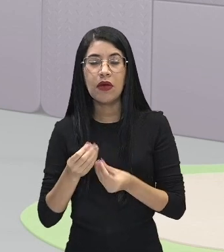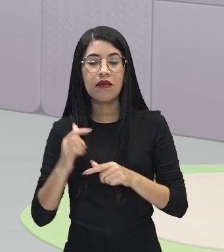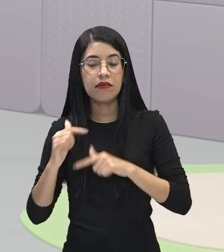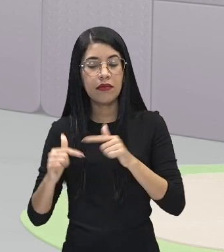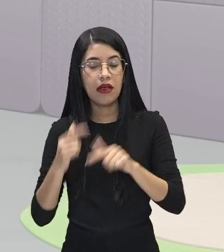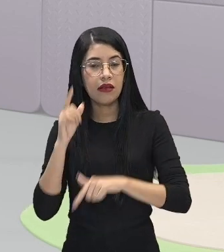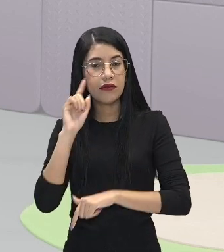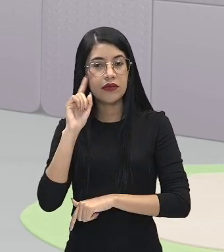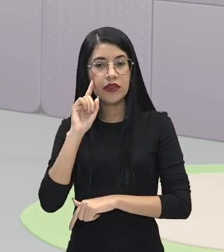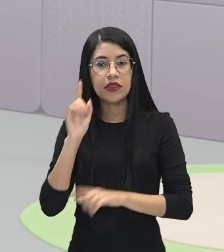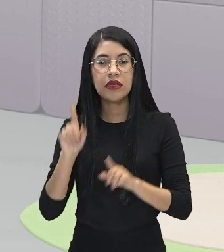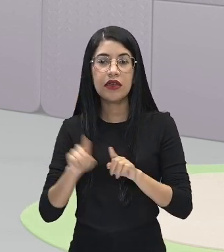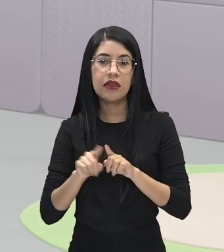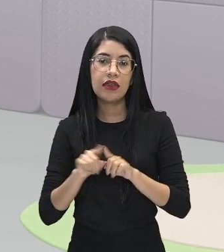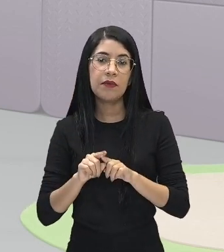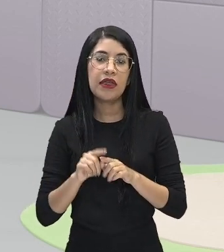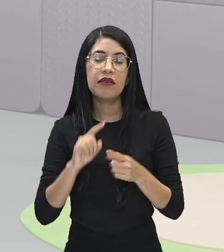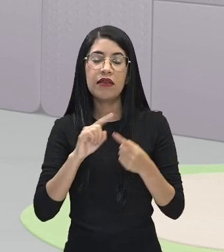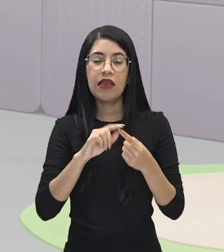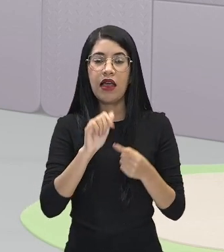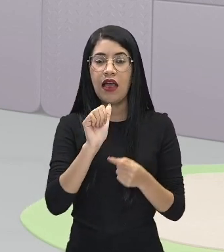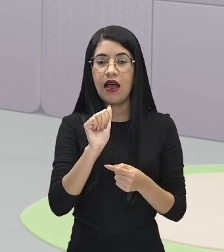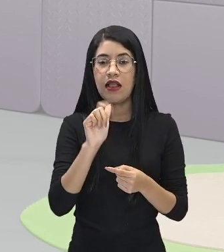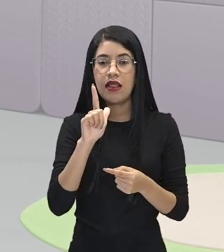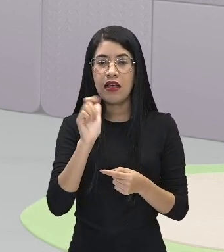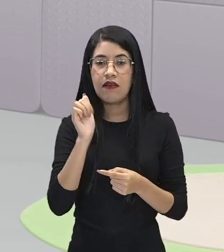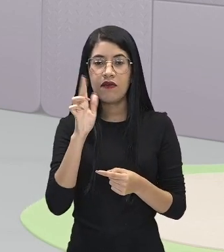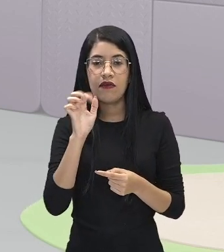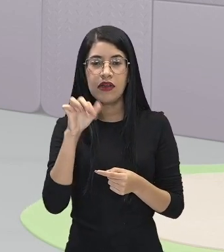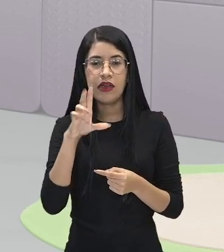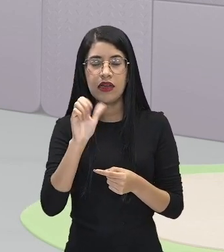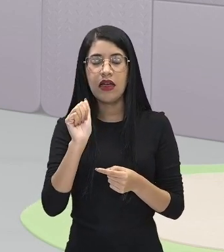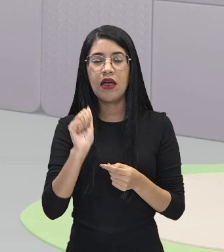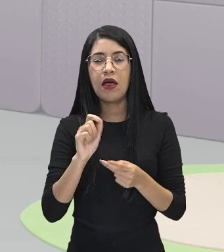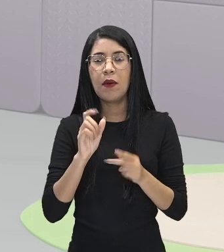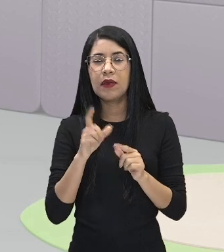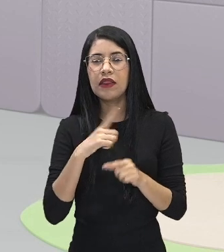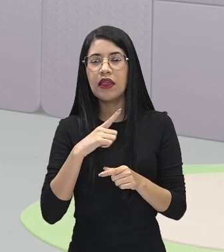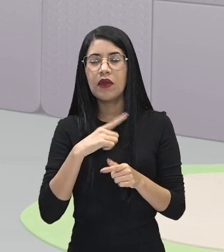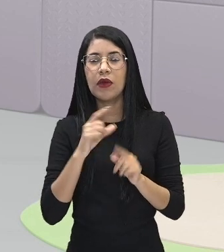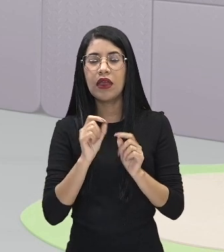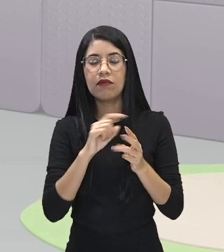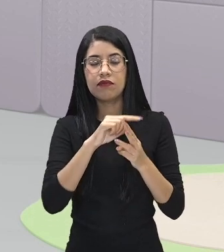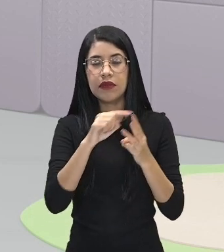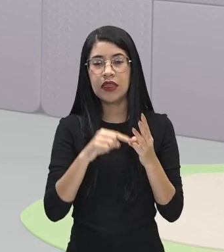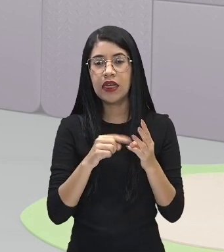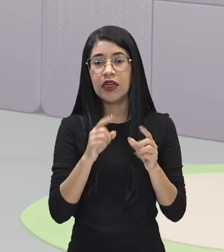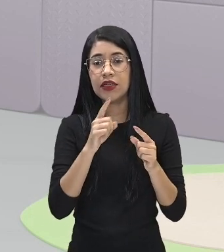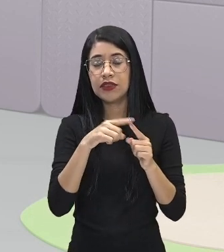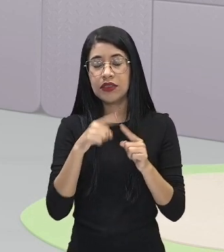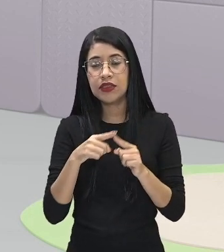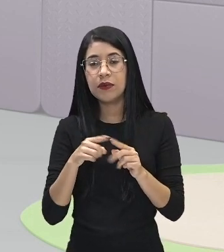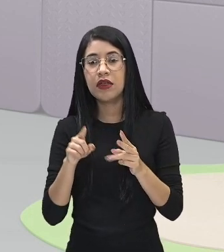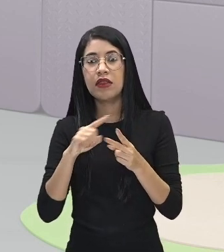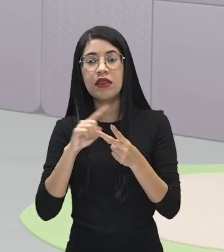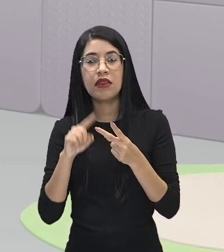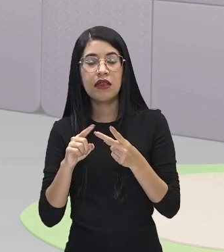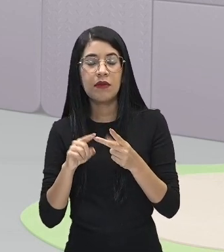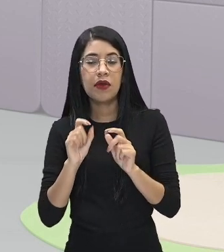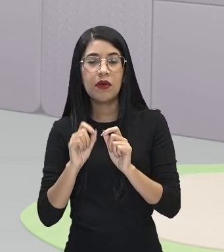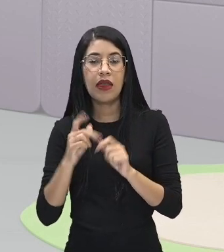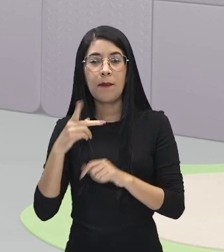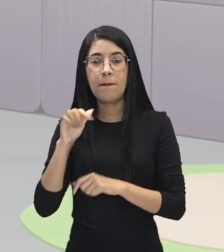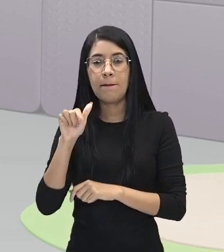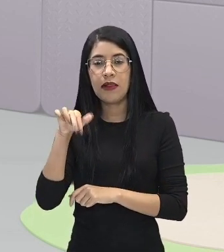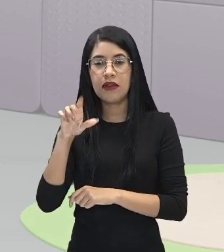dia. A gente viu que existem as alavancas, né? Elas podem ser divididas aí em 3 categorias. Nós vimos aí os